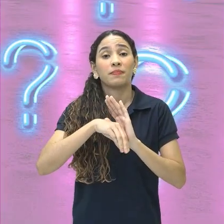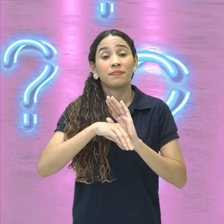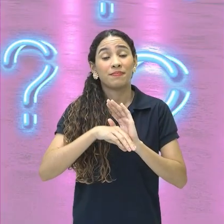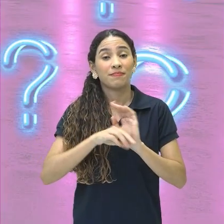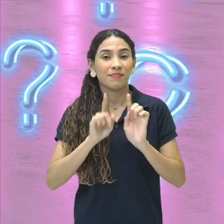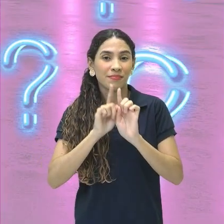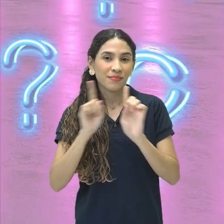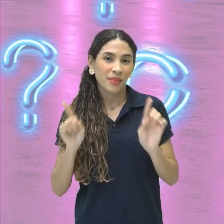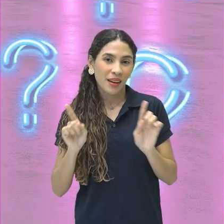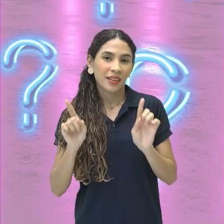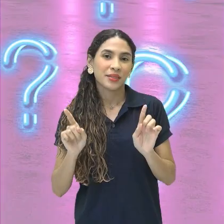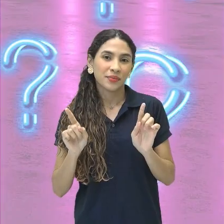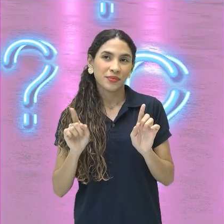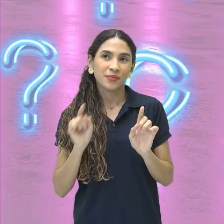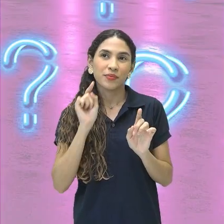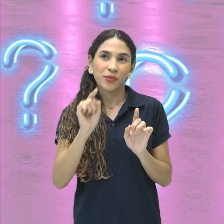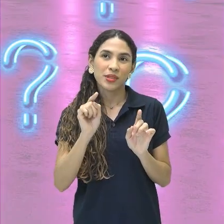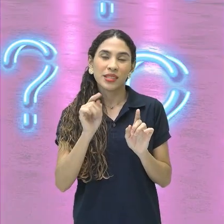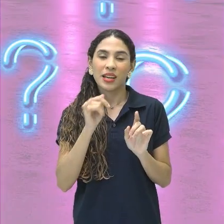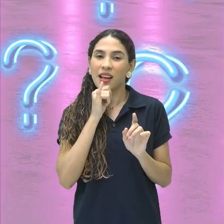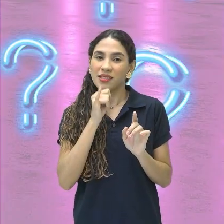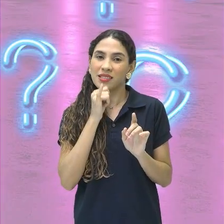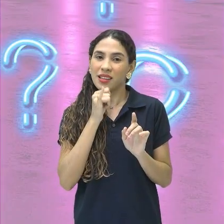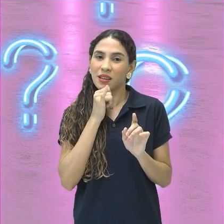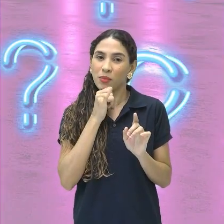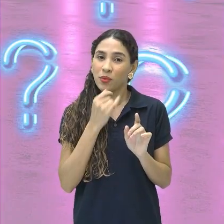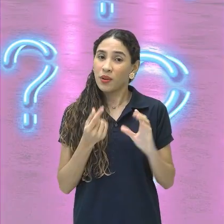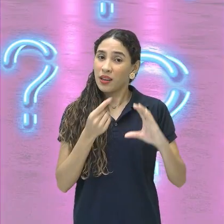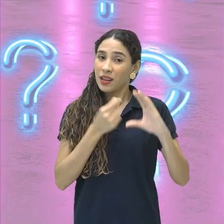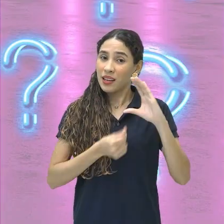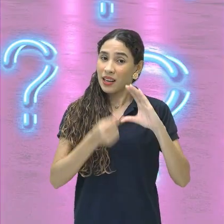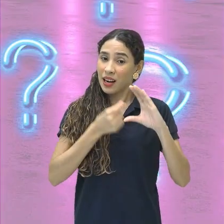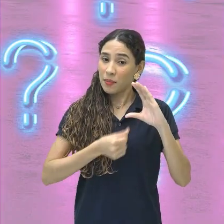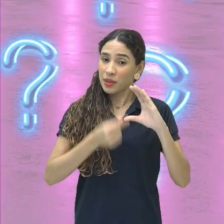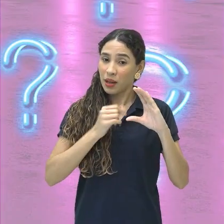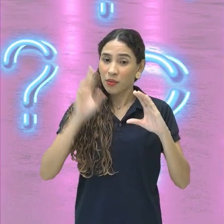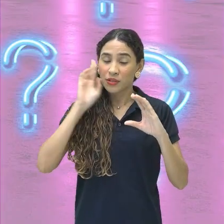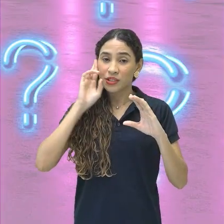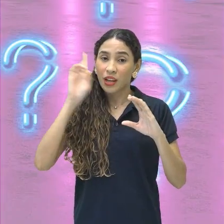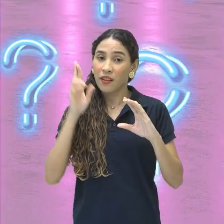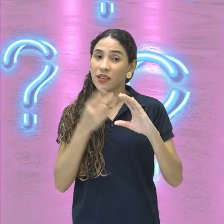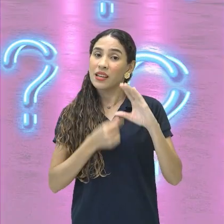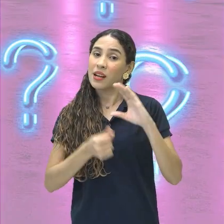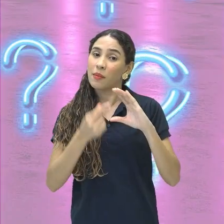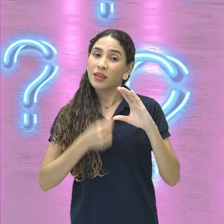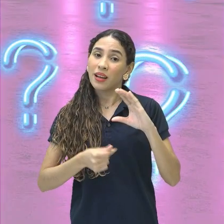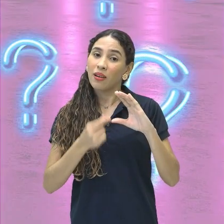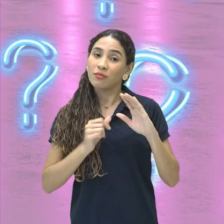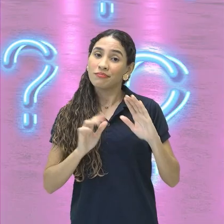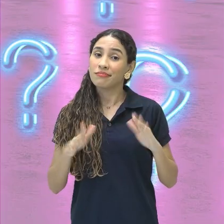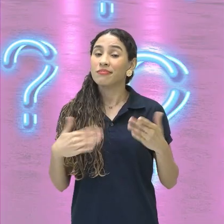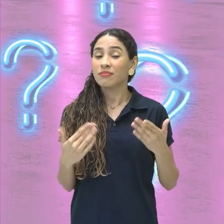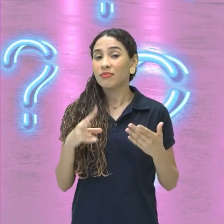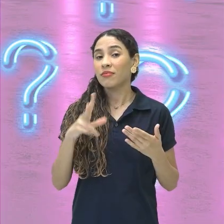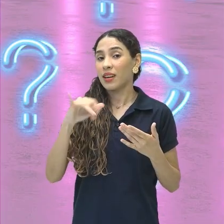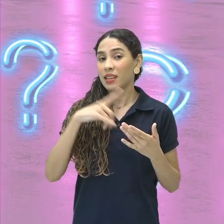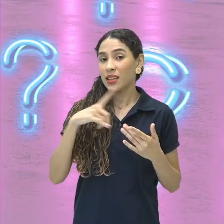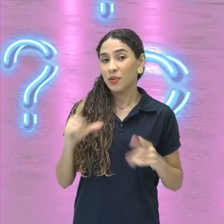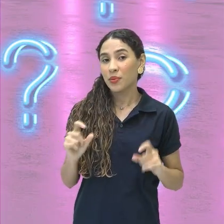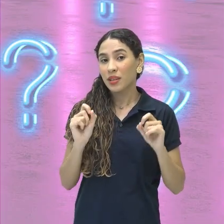claro, aí, quando você mexe com o capital, com os donos do capital, né, aí vai